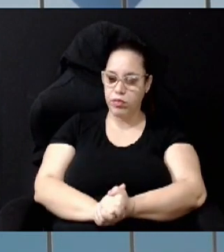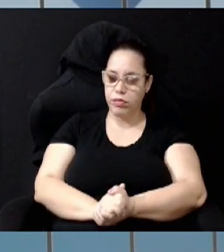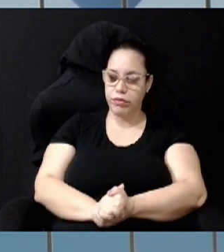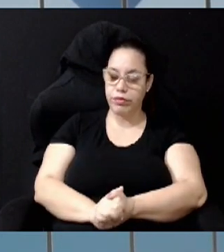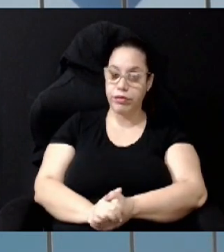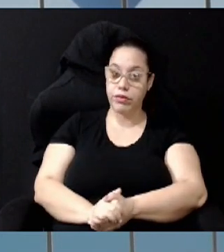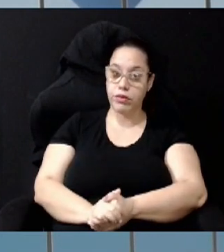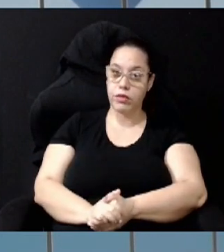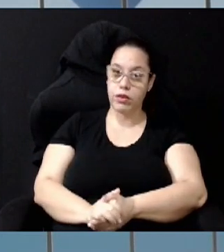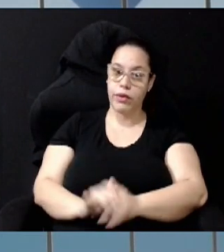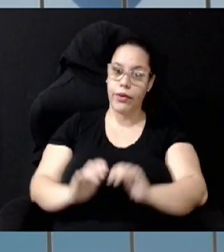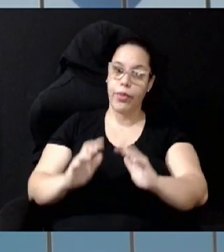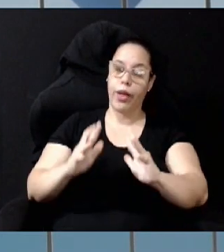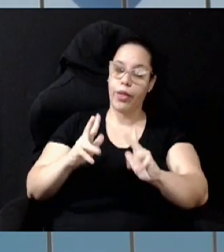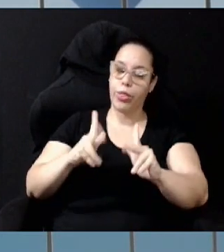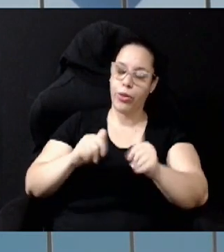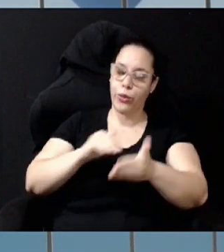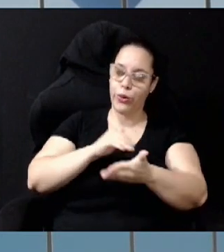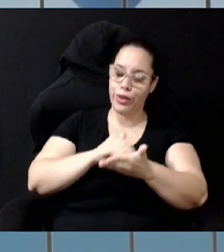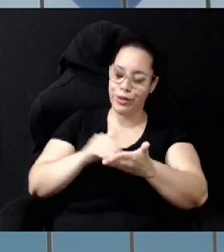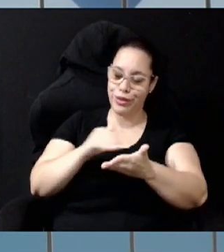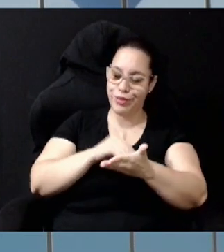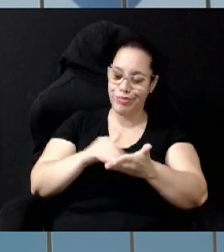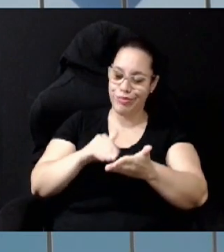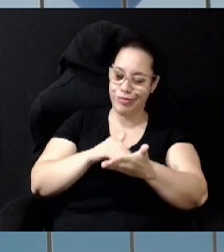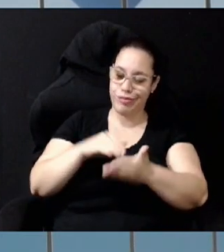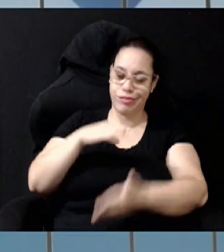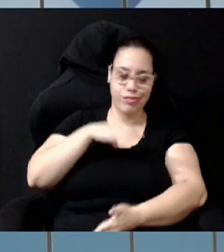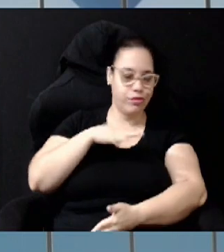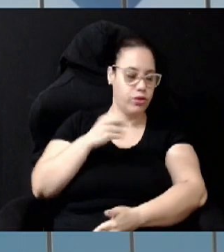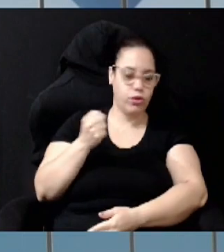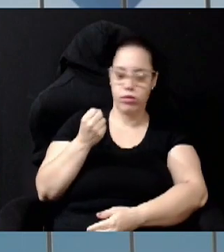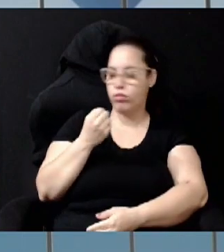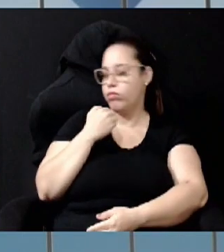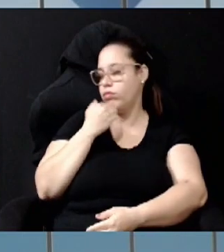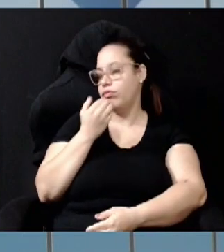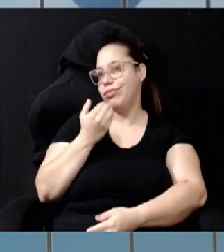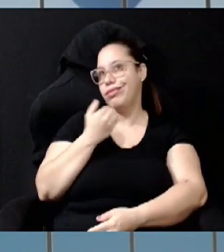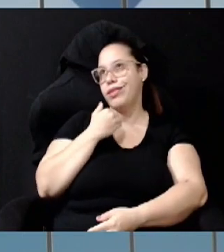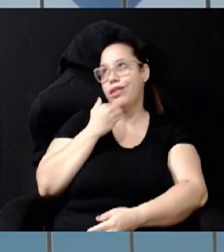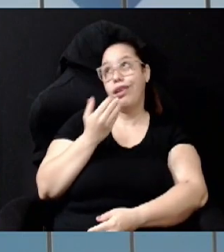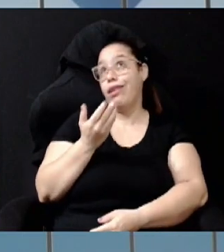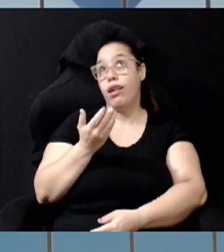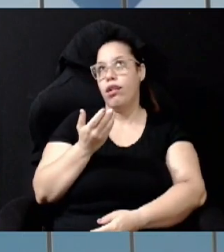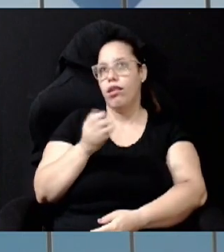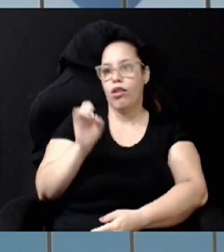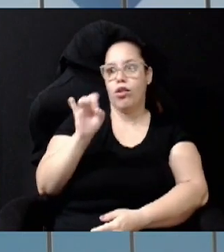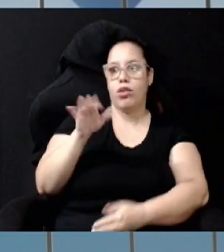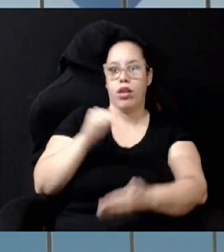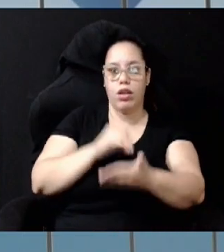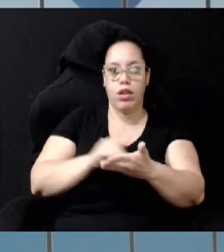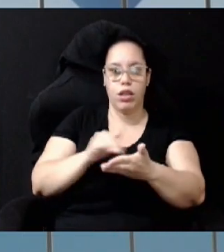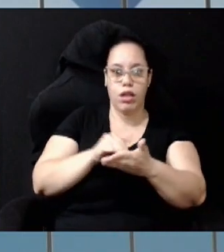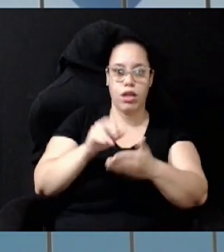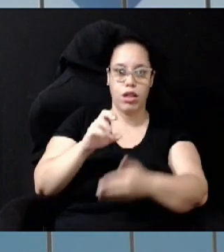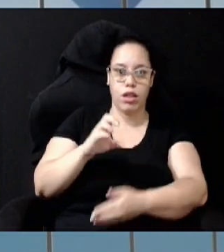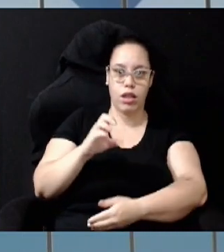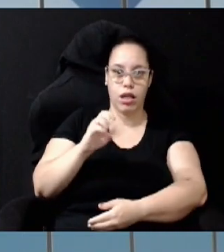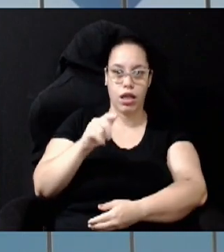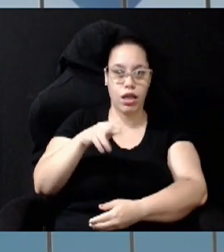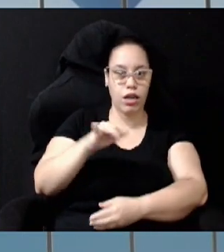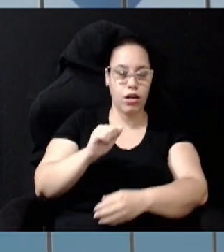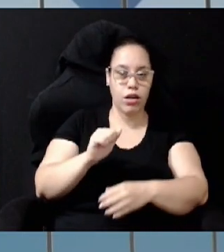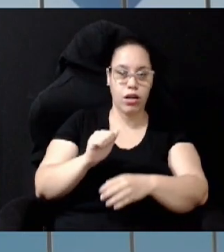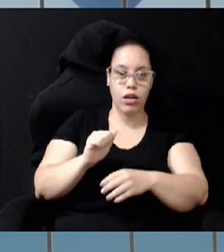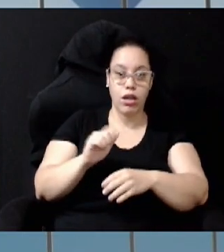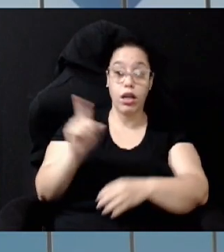as secretarias dentro do município. Não dá para falar que né, eu só trabalho dentro da Seclimas na questão ambiental ou só na questão de... Não, não é. Uhum.